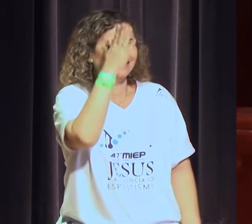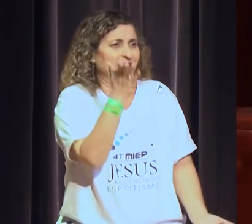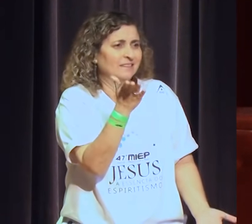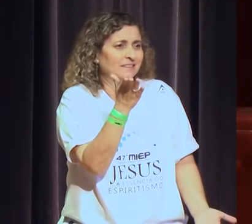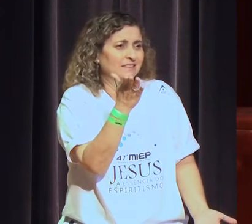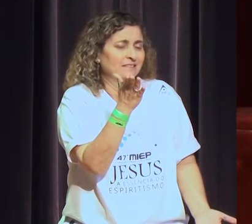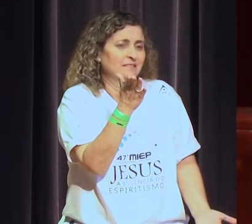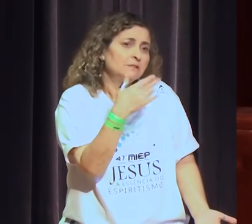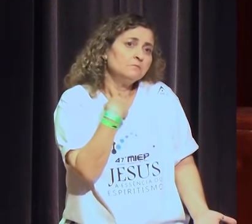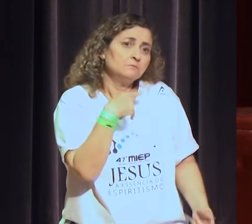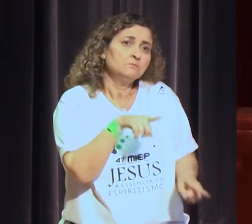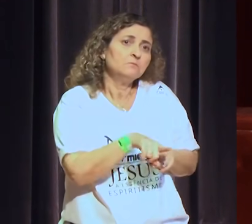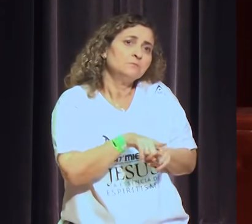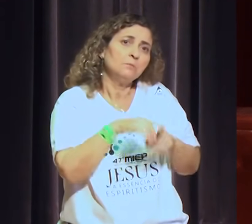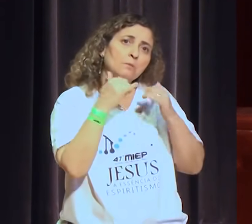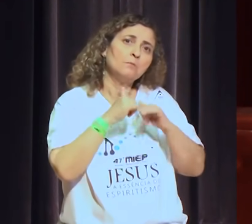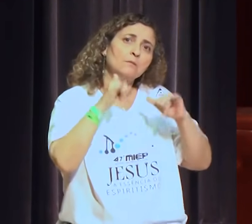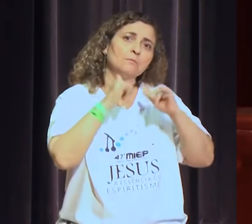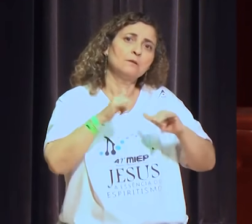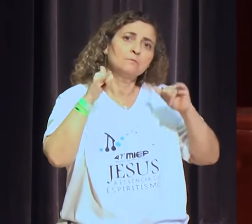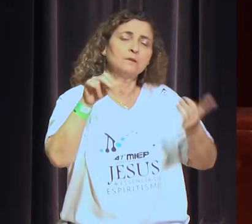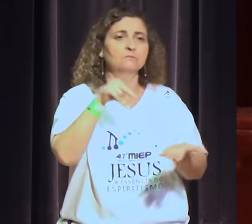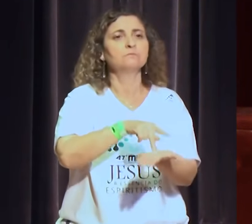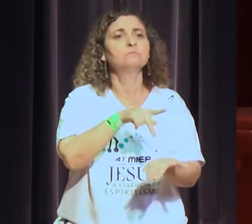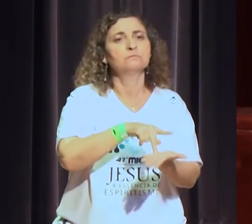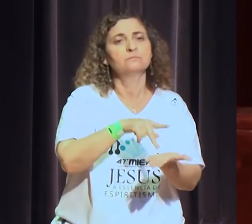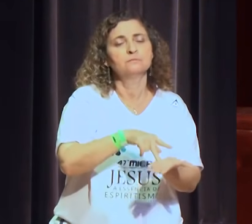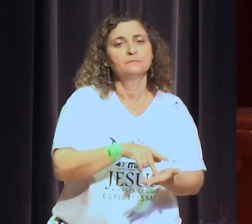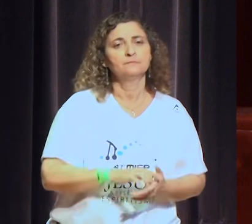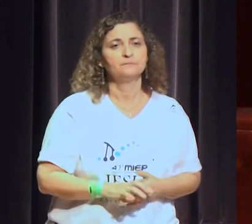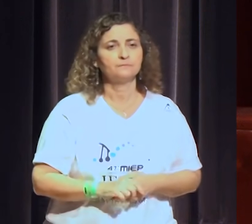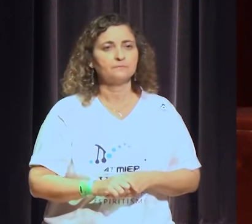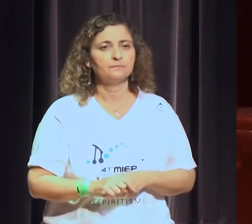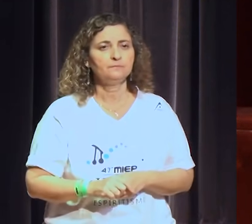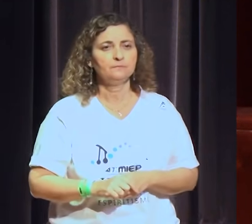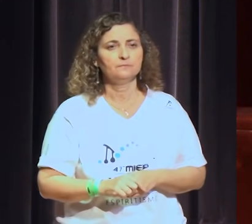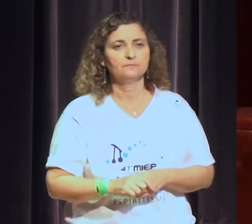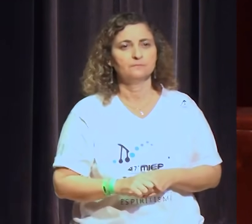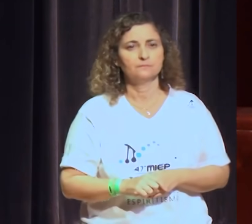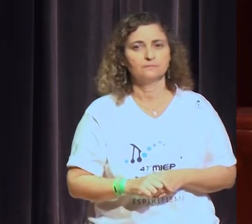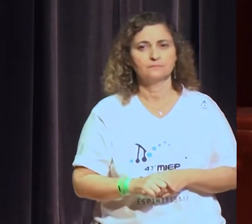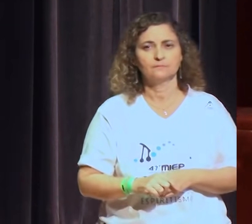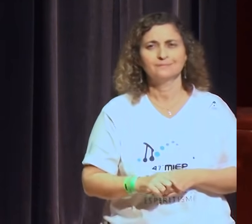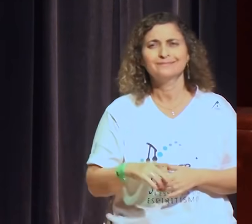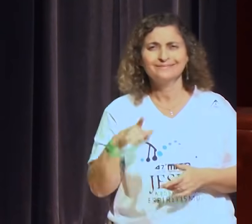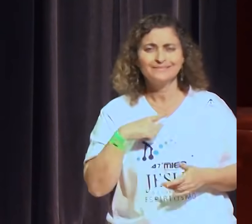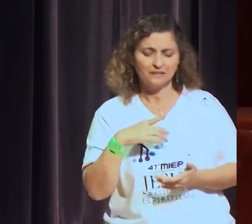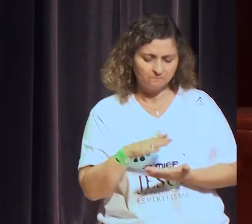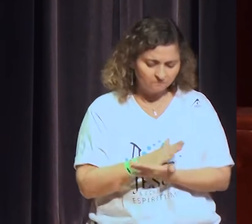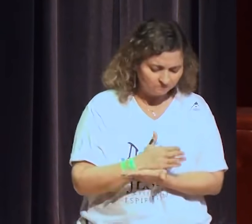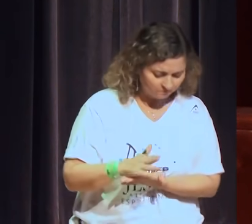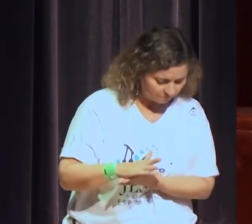tirando as patetices, as bobagens, eles falam grandes verdades.